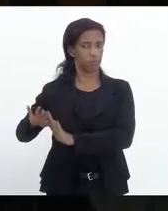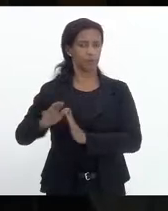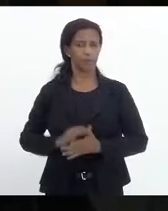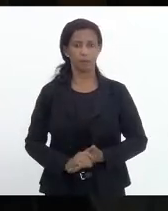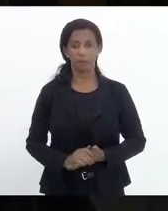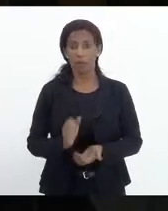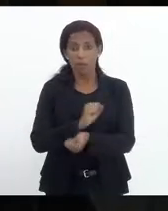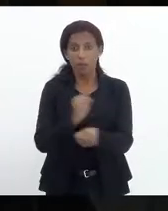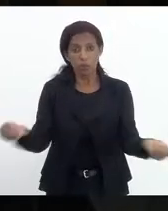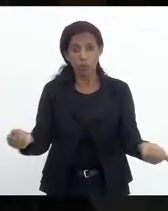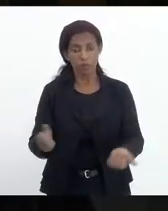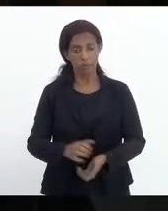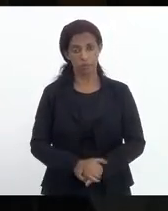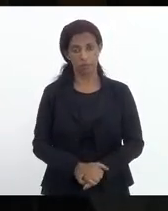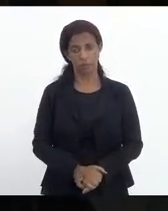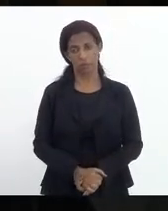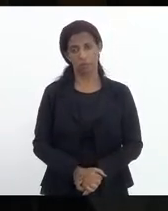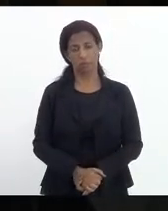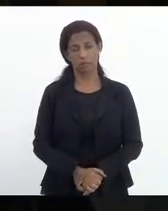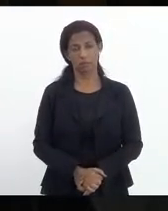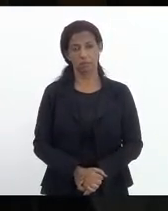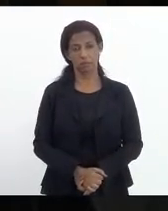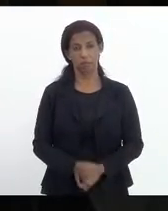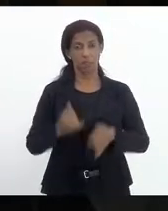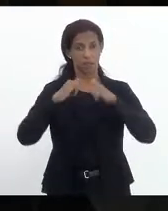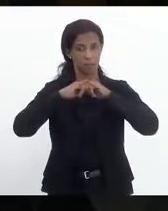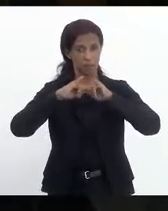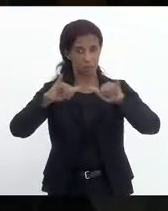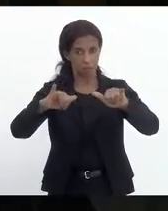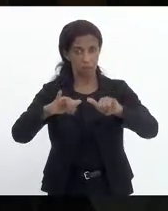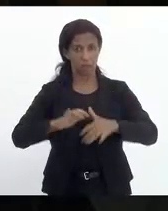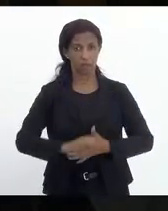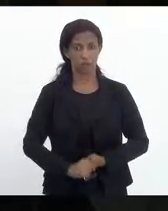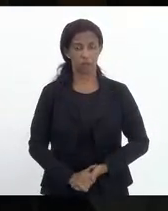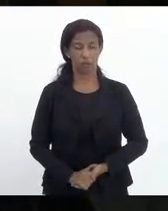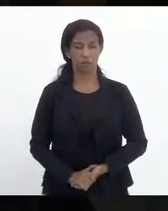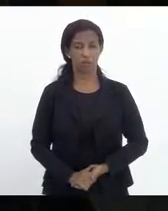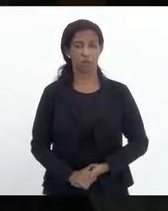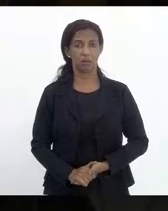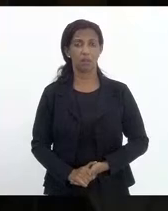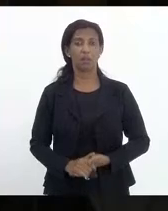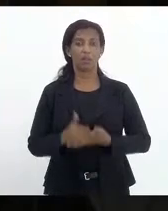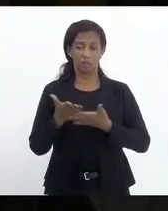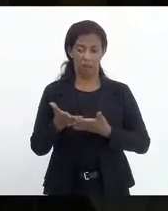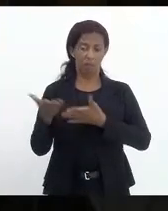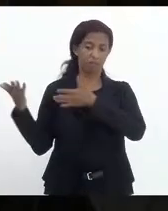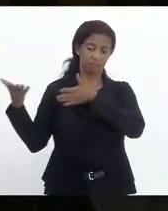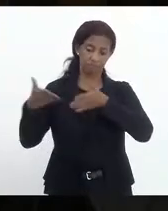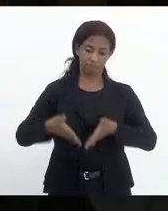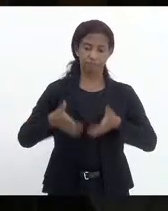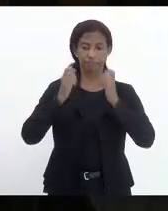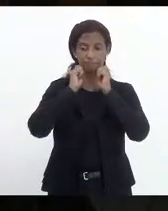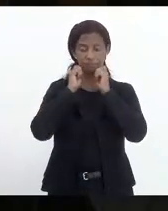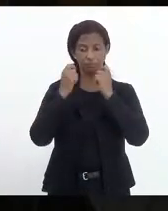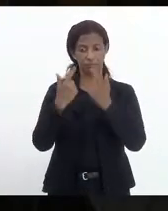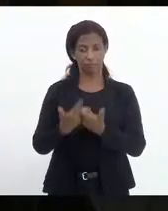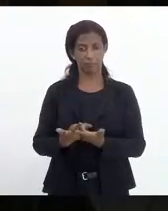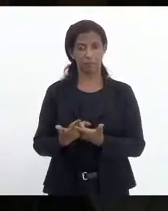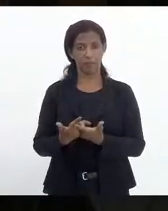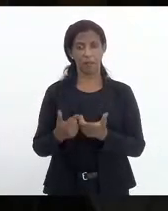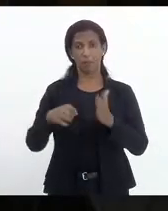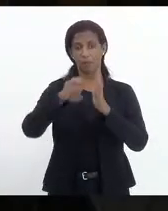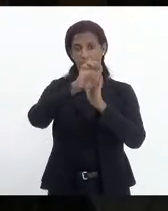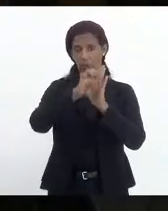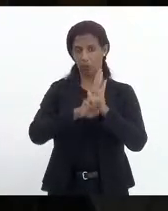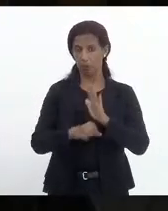e é possível fazer isso essa mensagem Possivelmente chegar lá na casa por e-mail